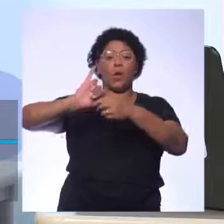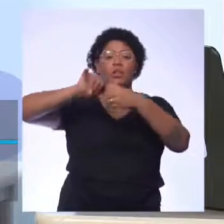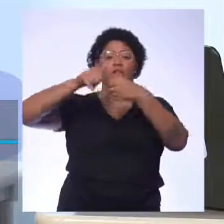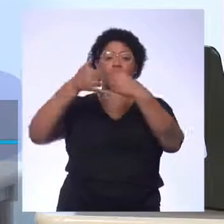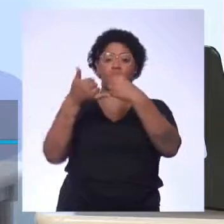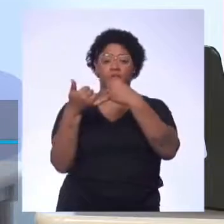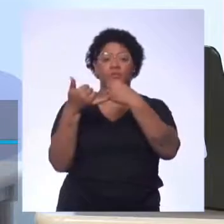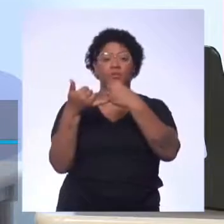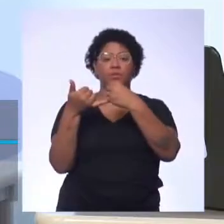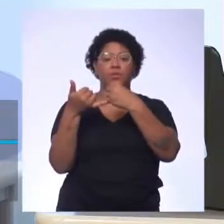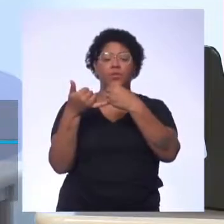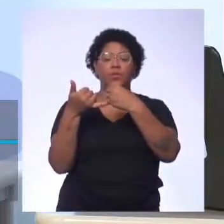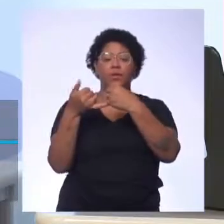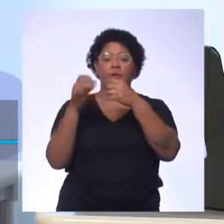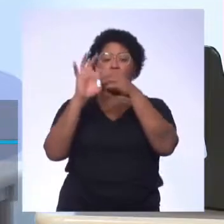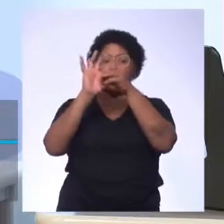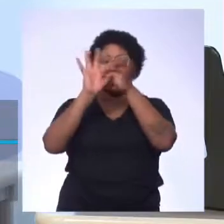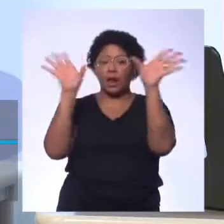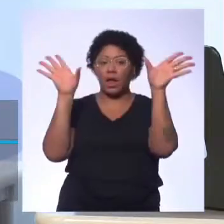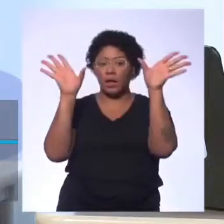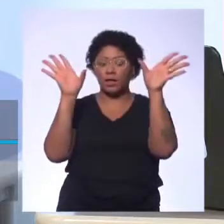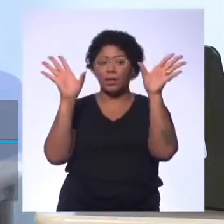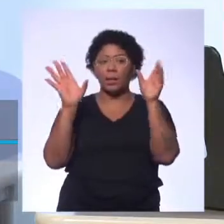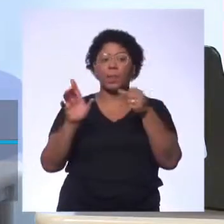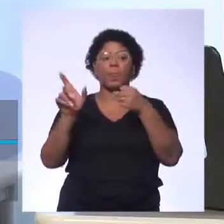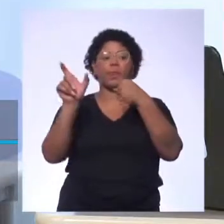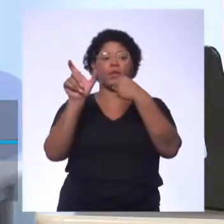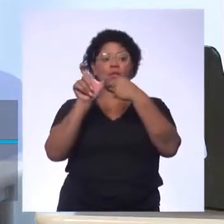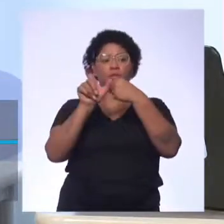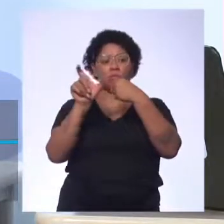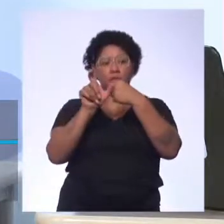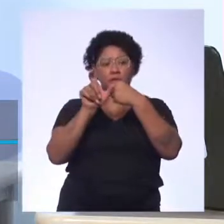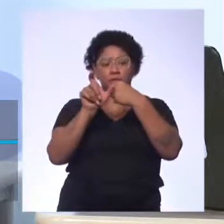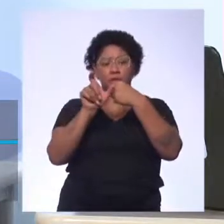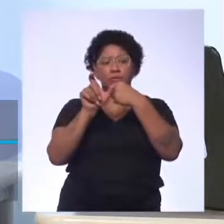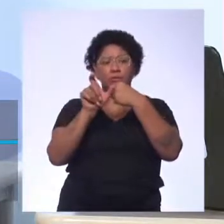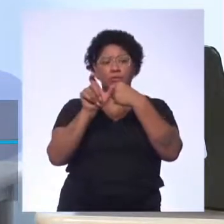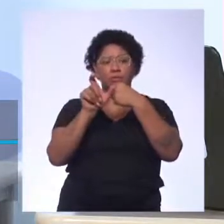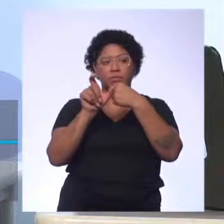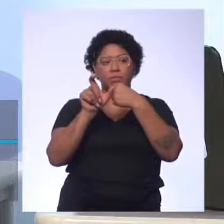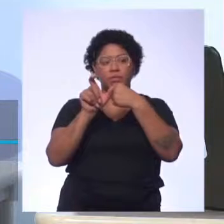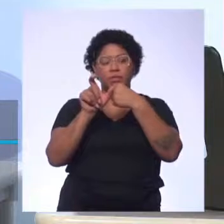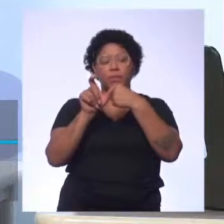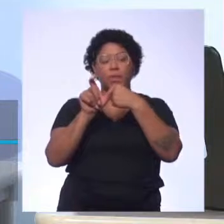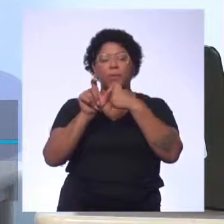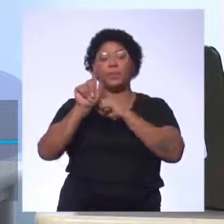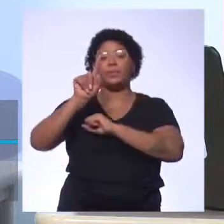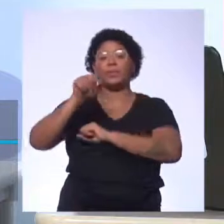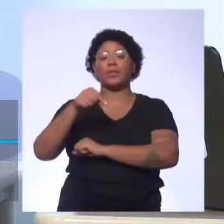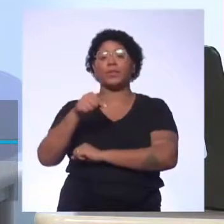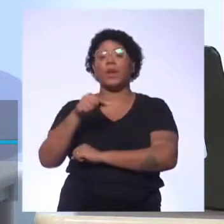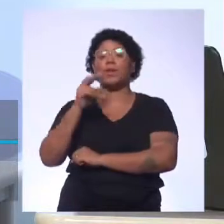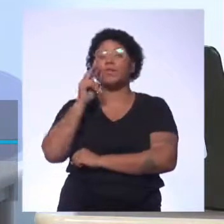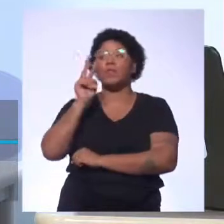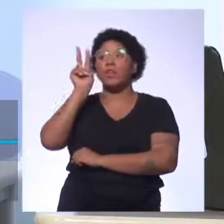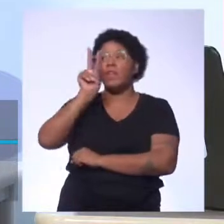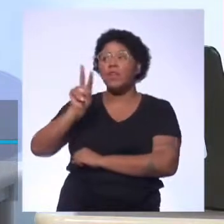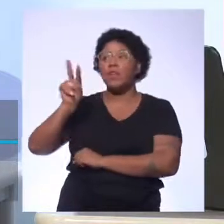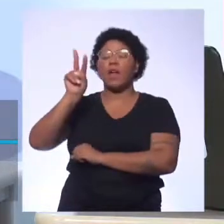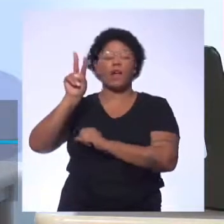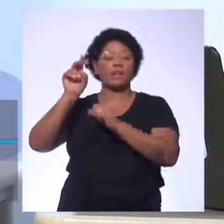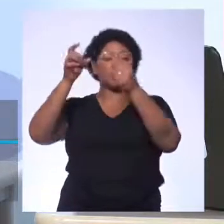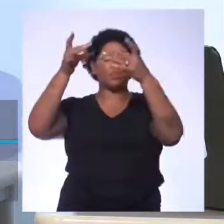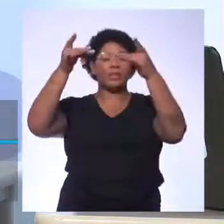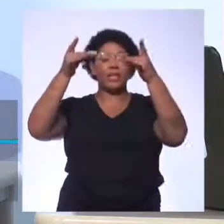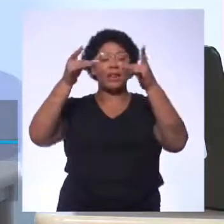fica claro para vocês o seguinte, então, substantivo tem, e o que eu falo sobre esse substantivo são os adjetivos, são as